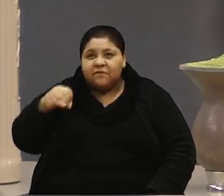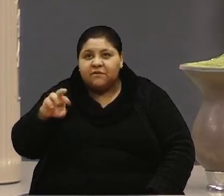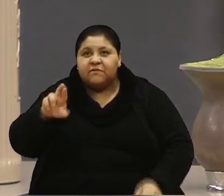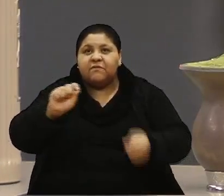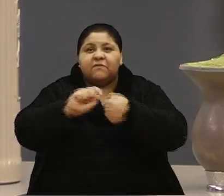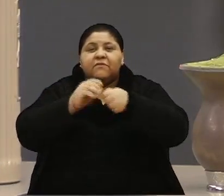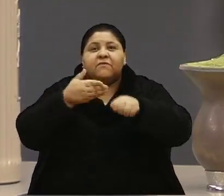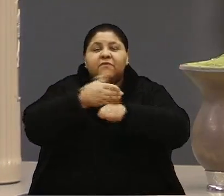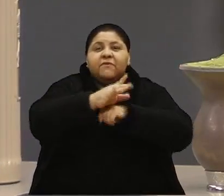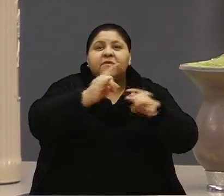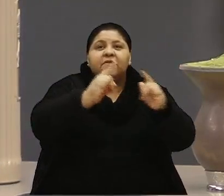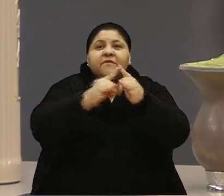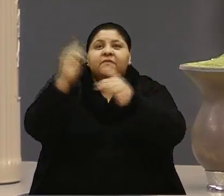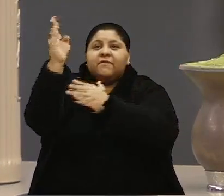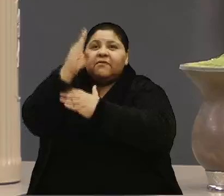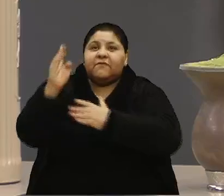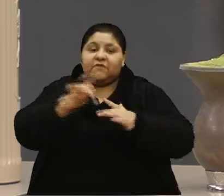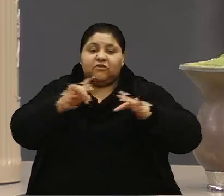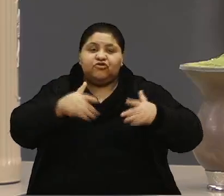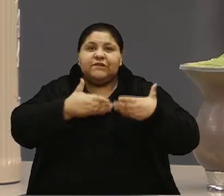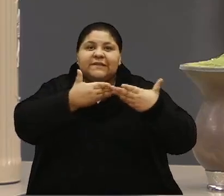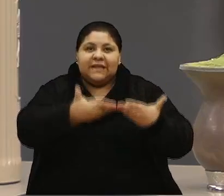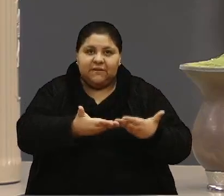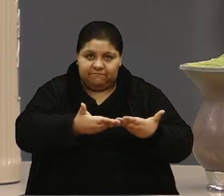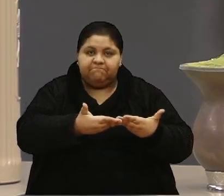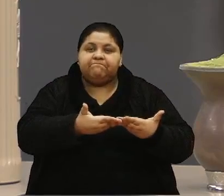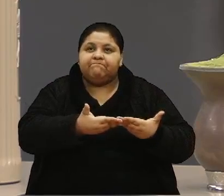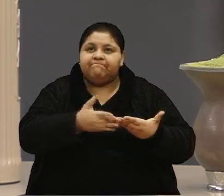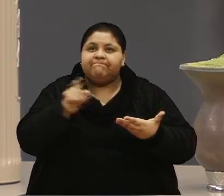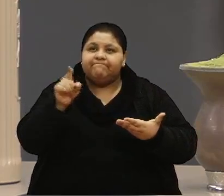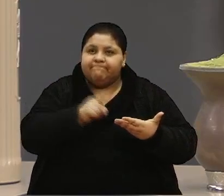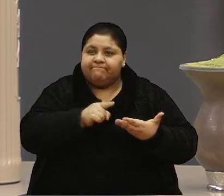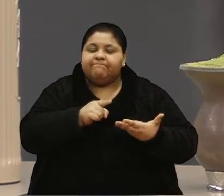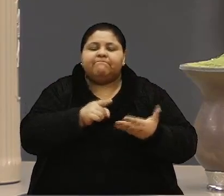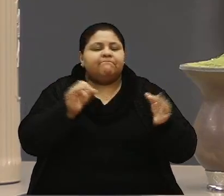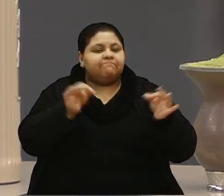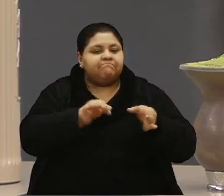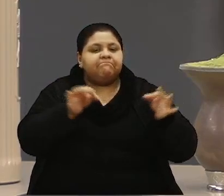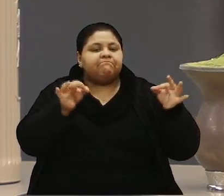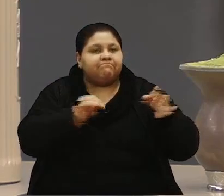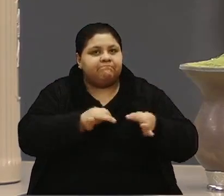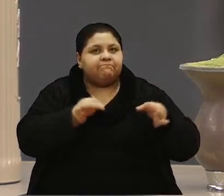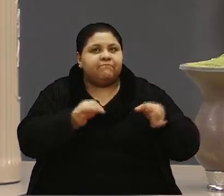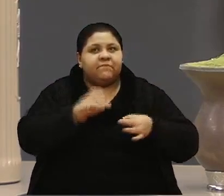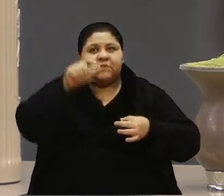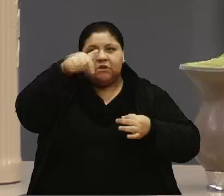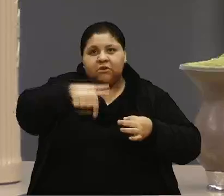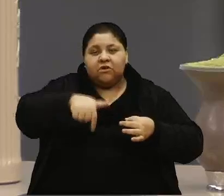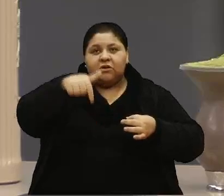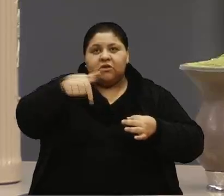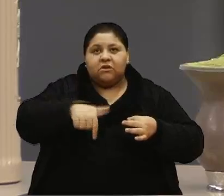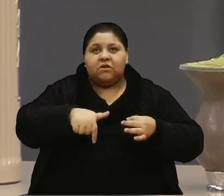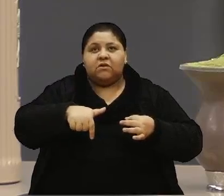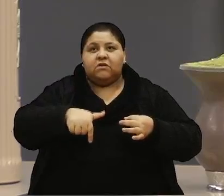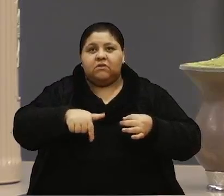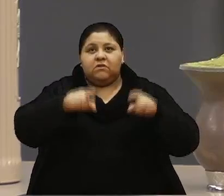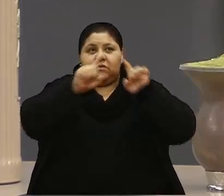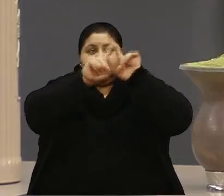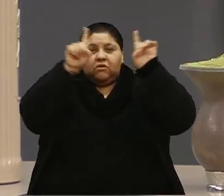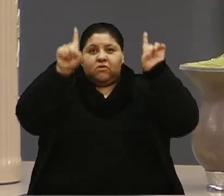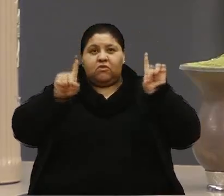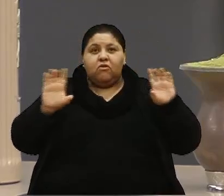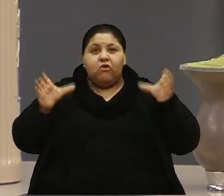do Instituto Brasil Solidário, que é sensacional e que está aqui, né? Eles estavam numa grande equipe do Brasil